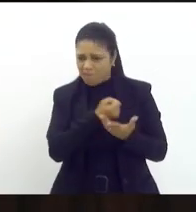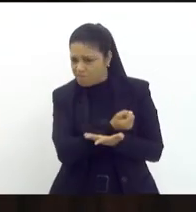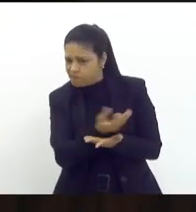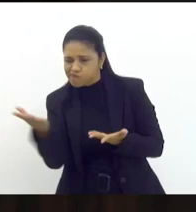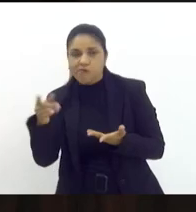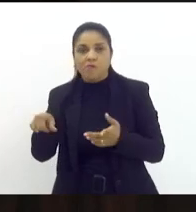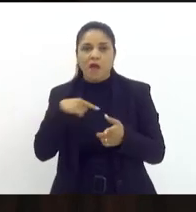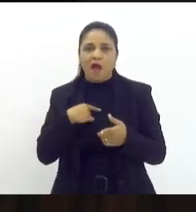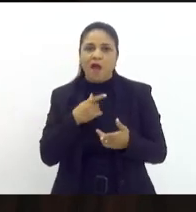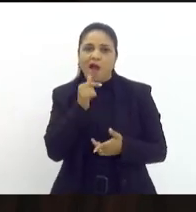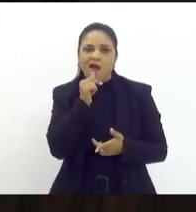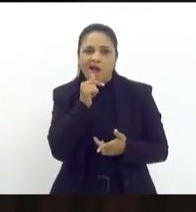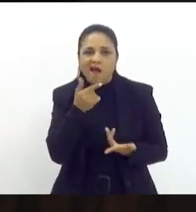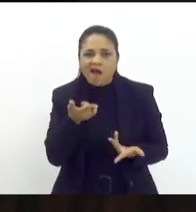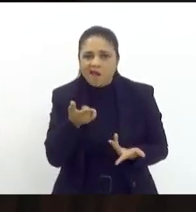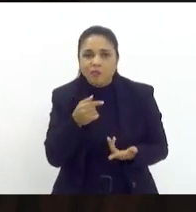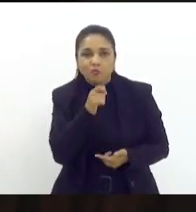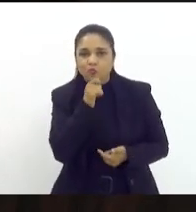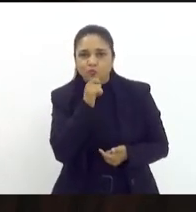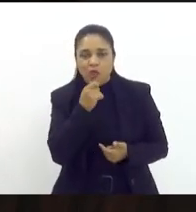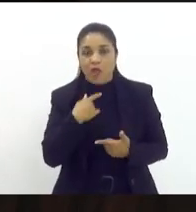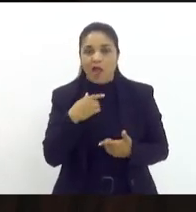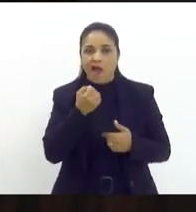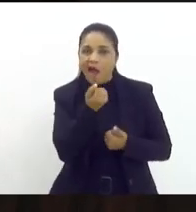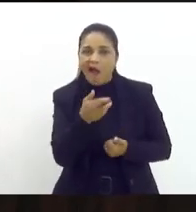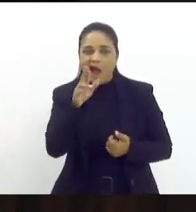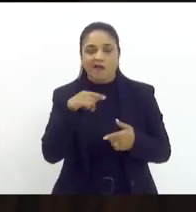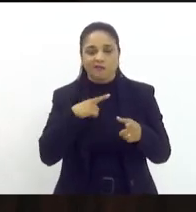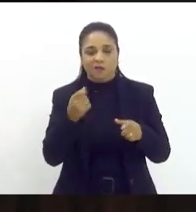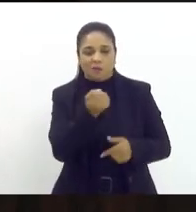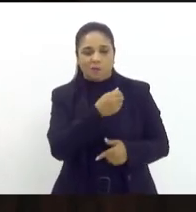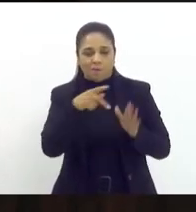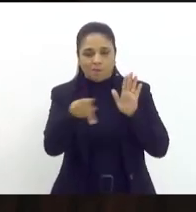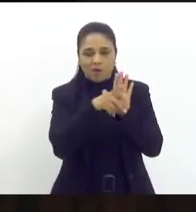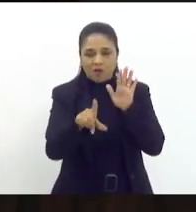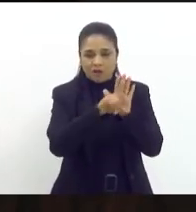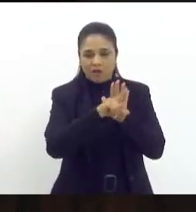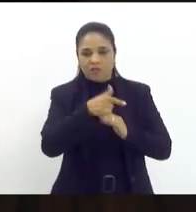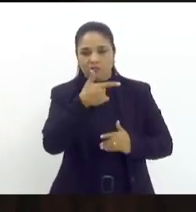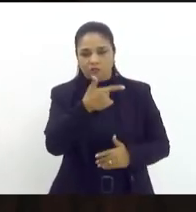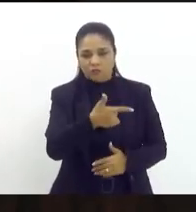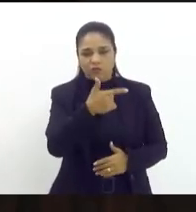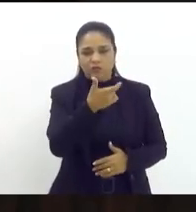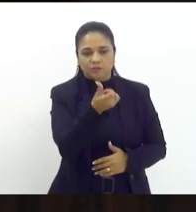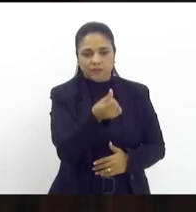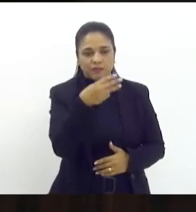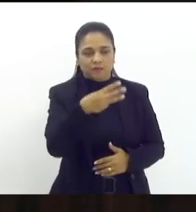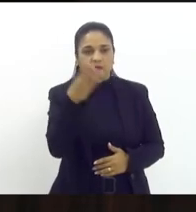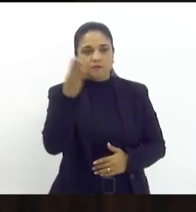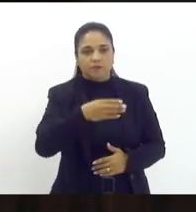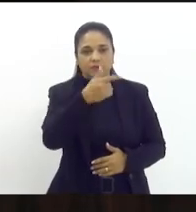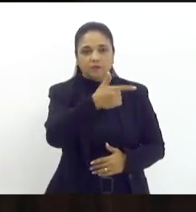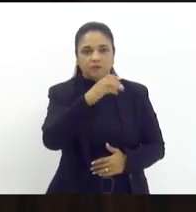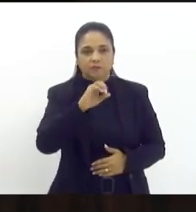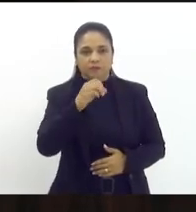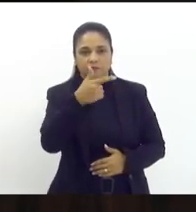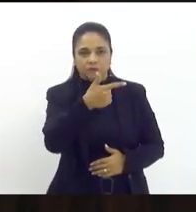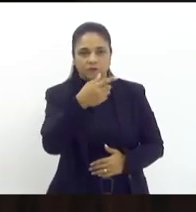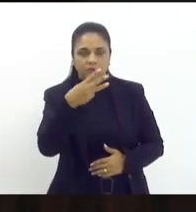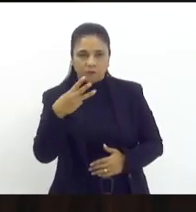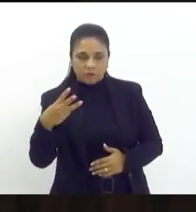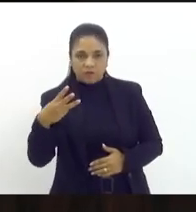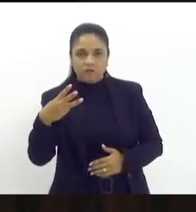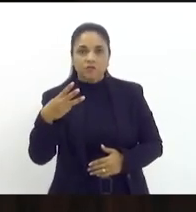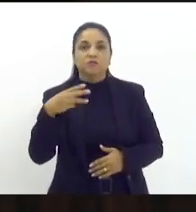anuncio projeto de lei número 363 de 2023 de autoria Deputado Yuri que